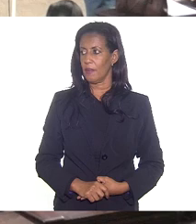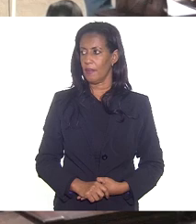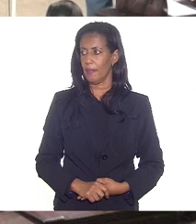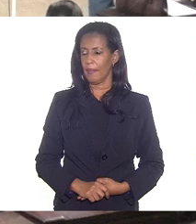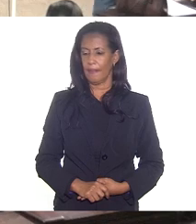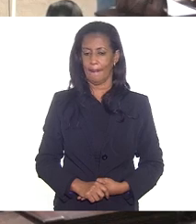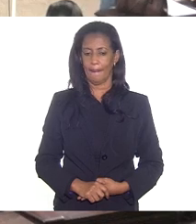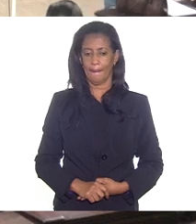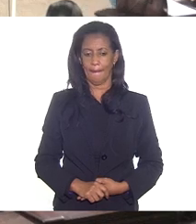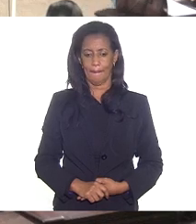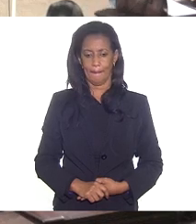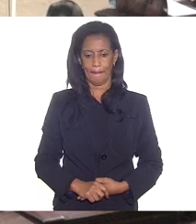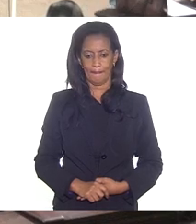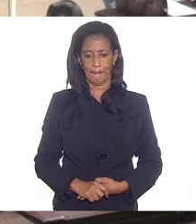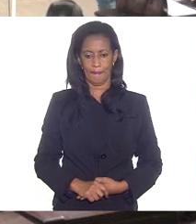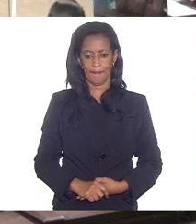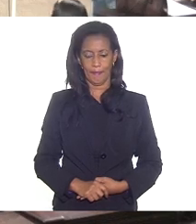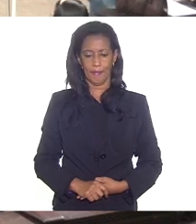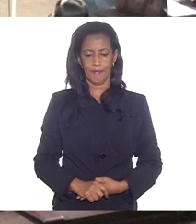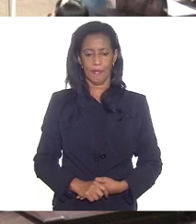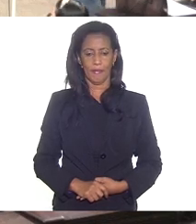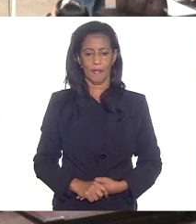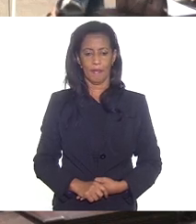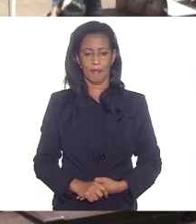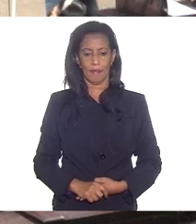Senhor presidente.